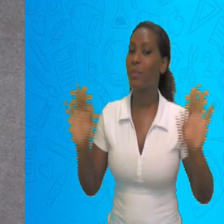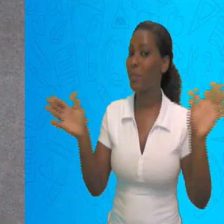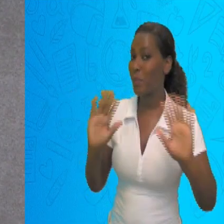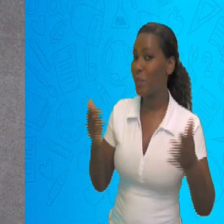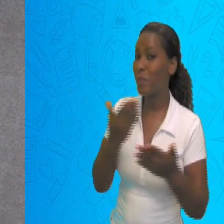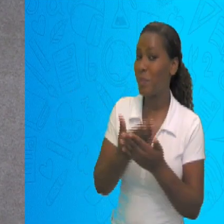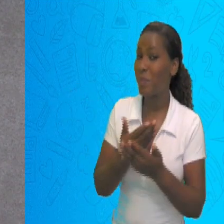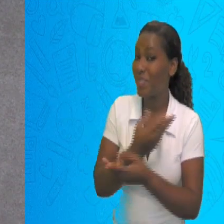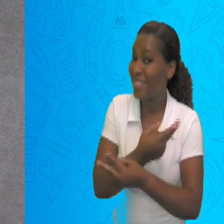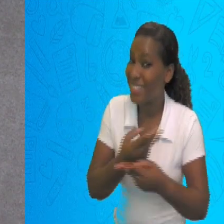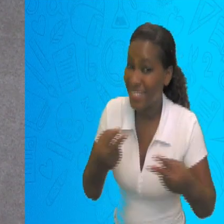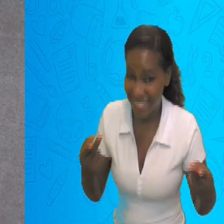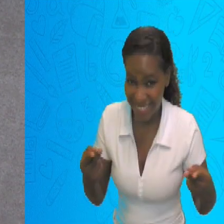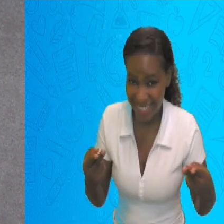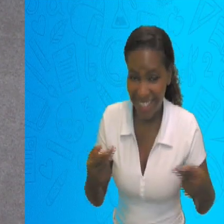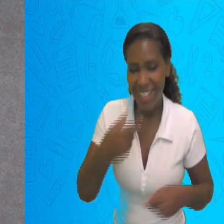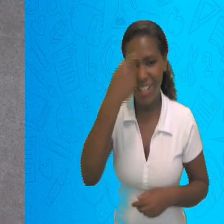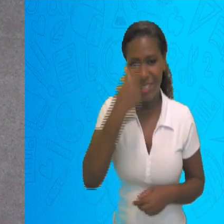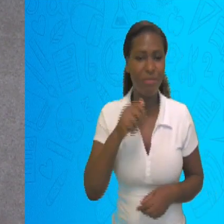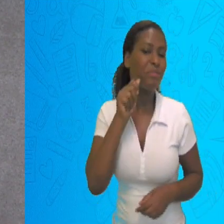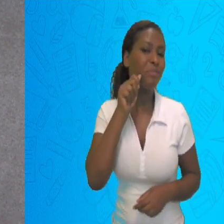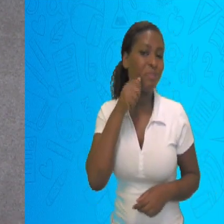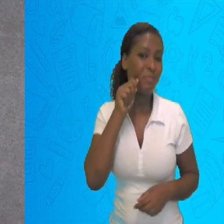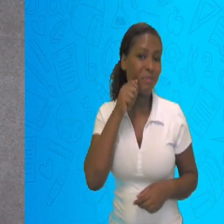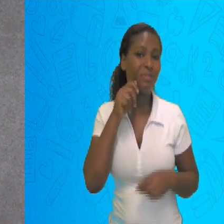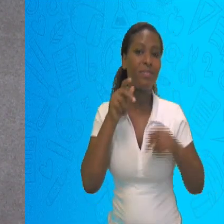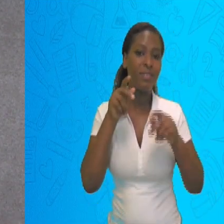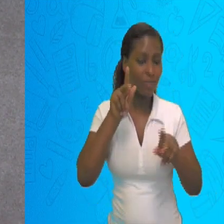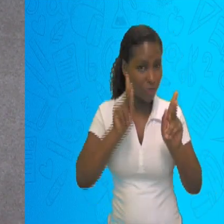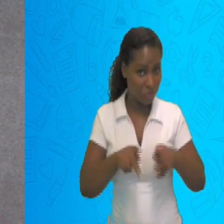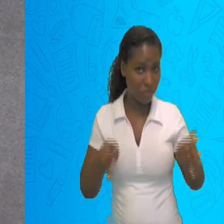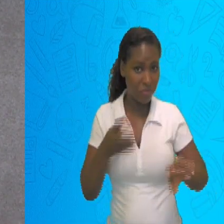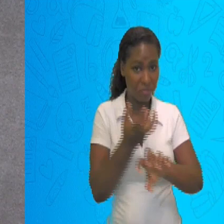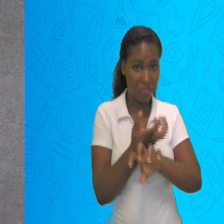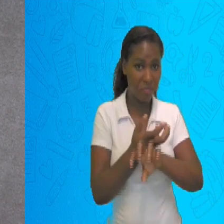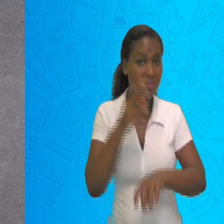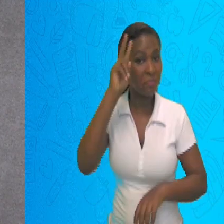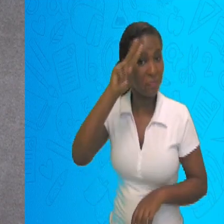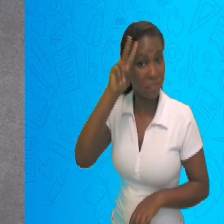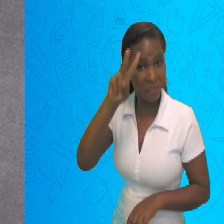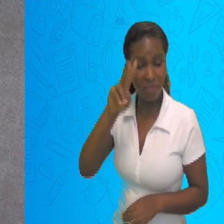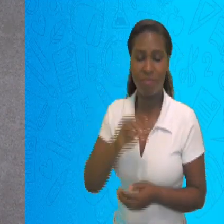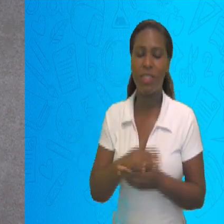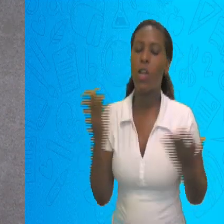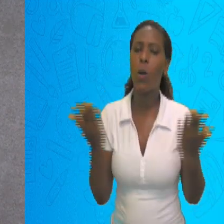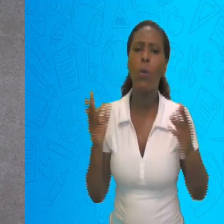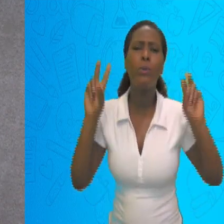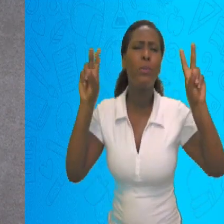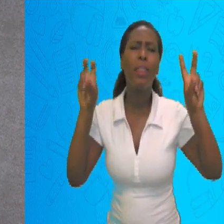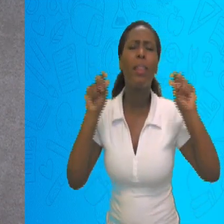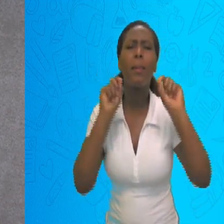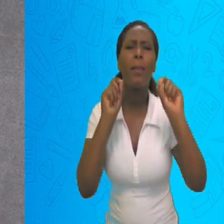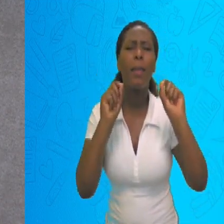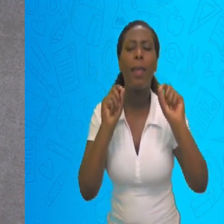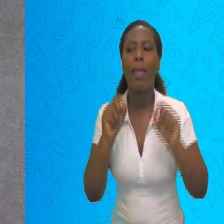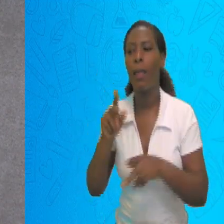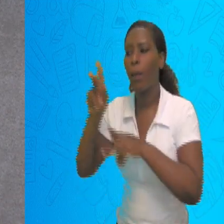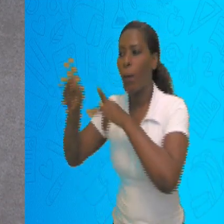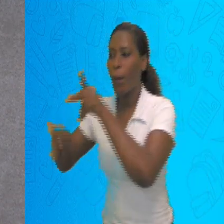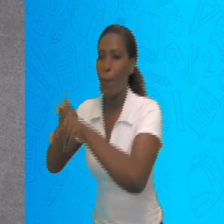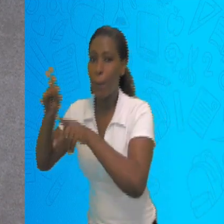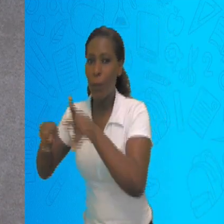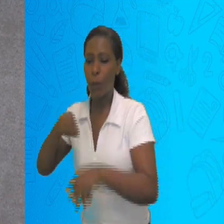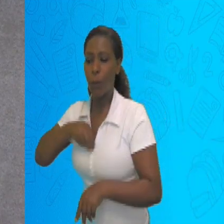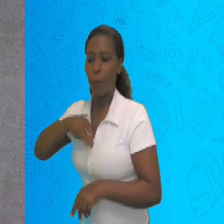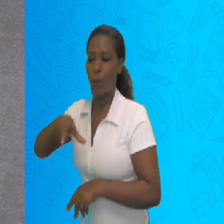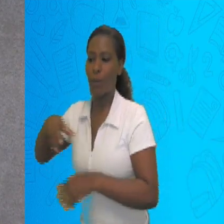Olá, estudantes! Sou Andresa Magalhães, professora de História. Hoje nós vamos apresentar um tema: portugueses na